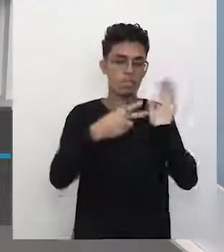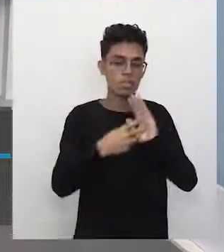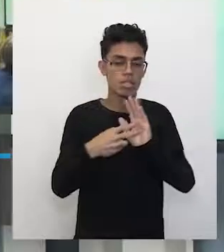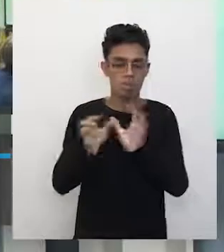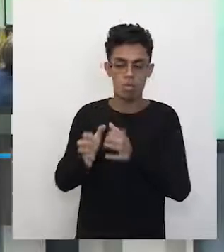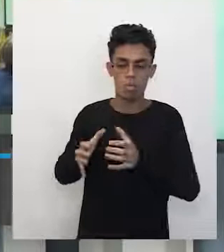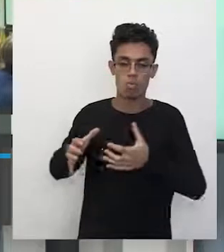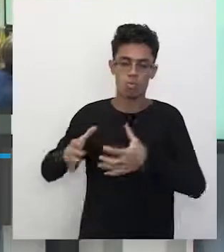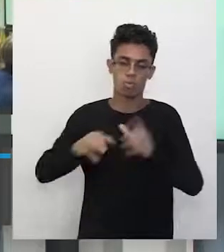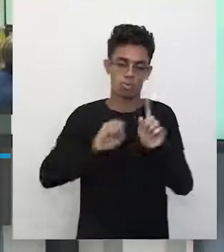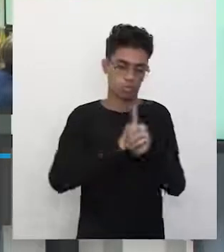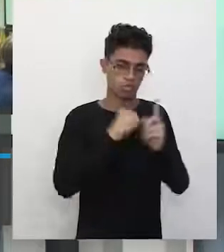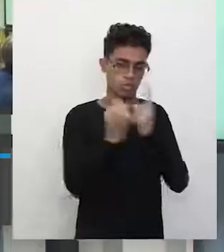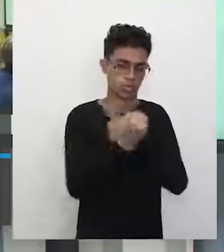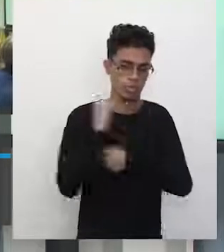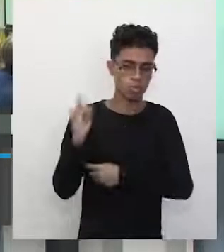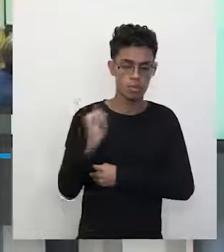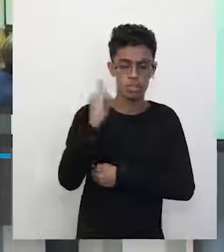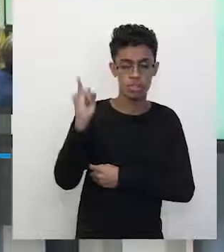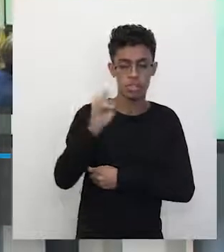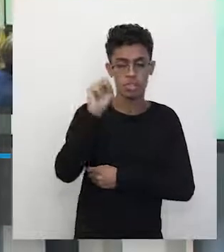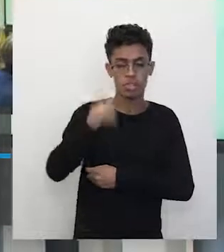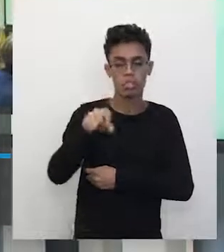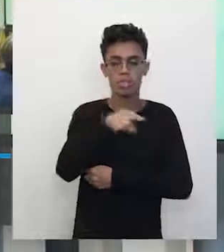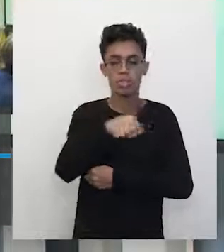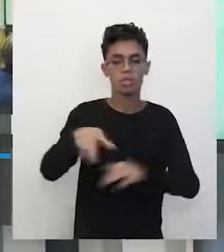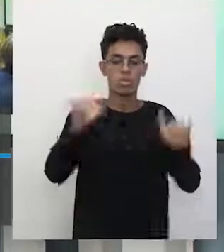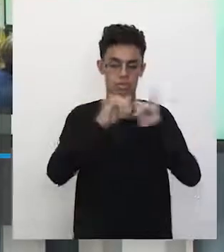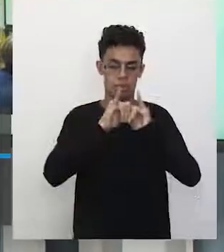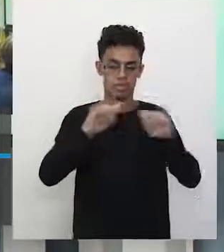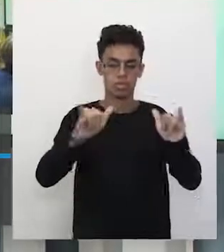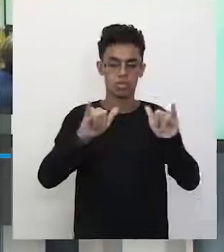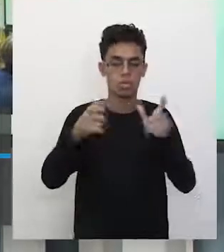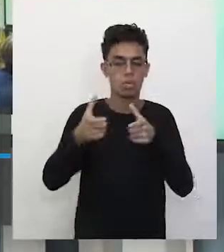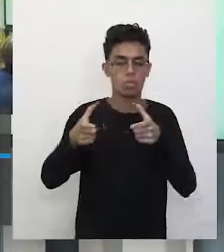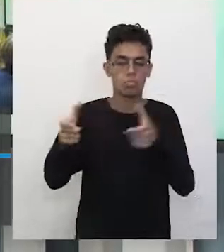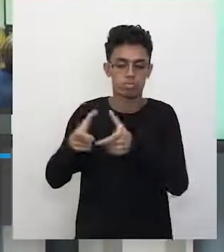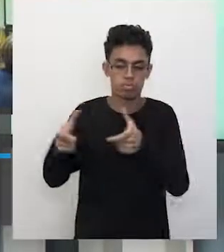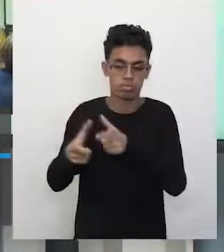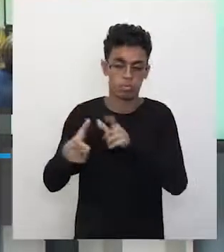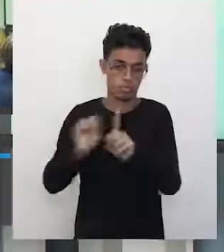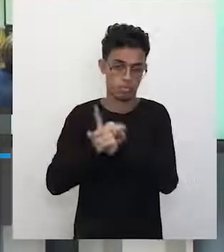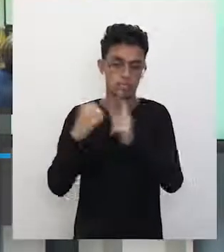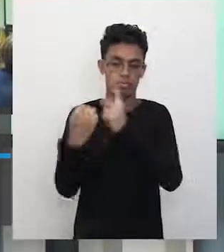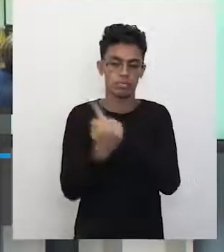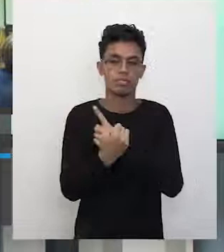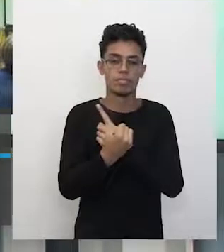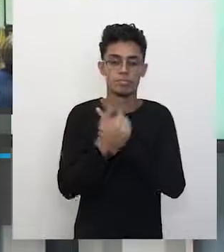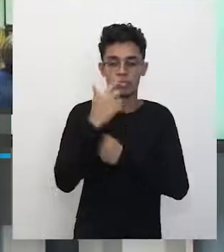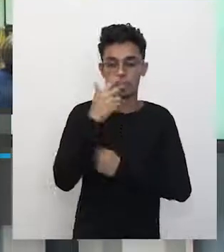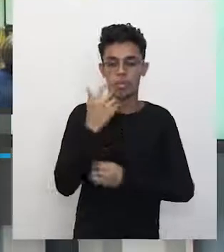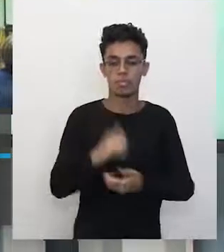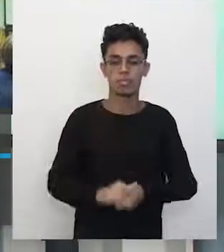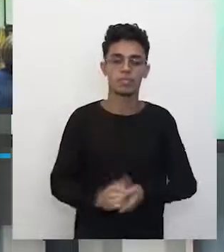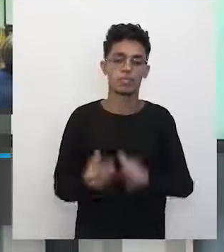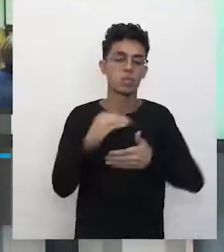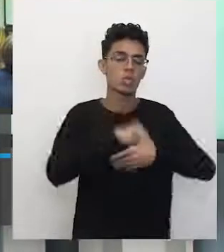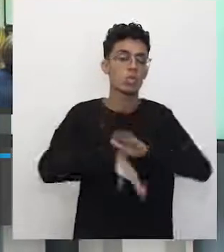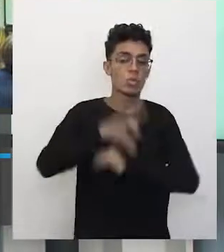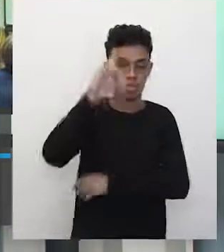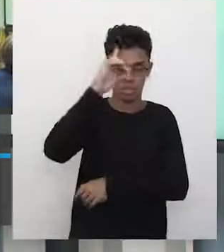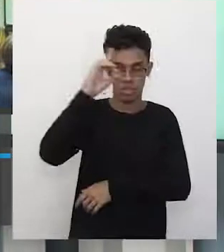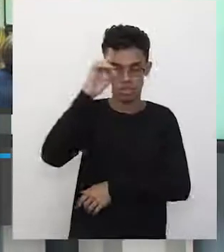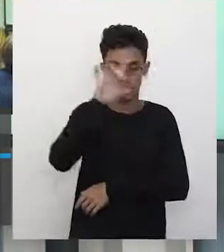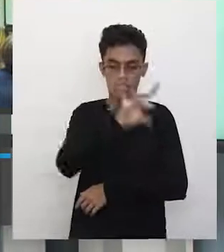É extremamente importante, porque tudo isso que nós estamos falando sobre as minorias sociais, está dentro do nosso